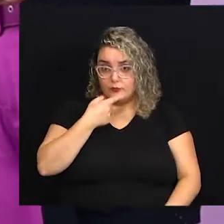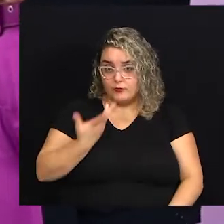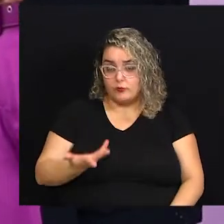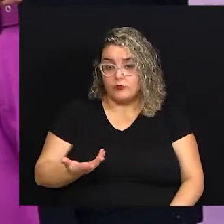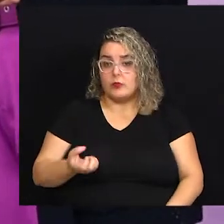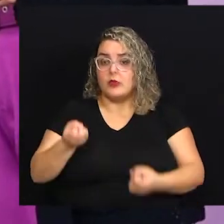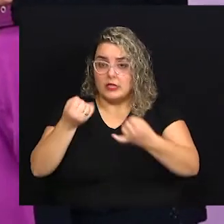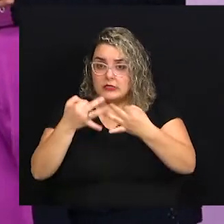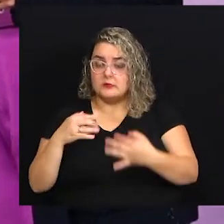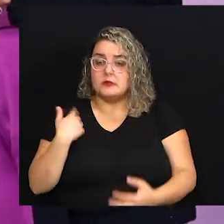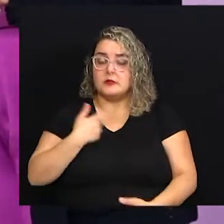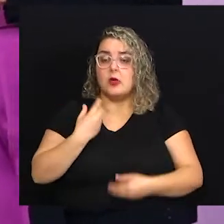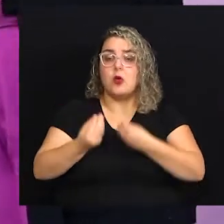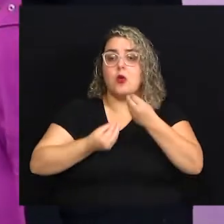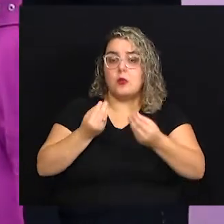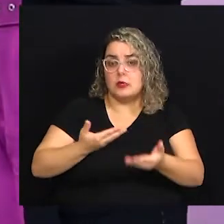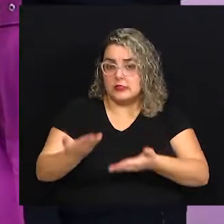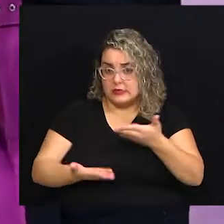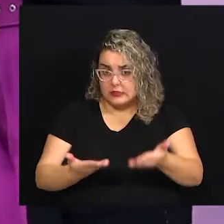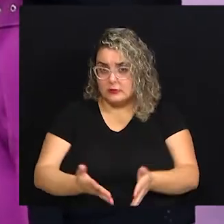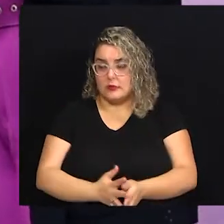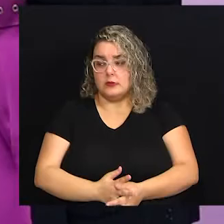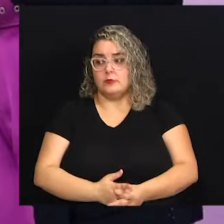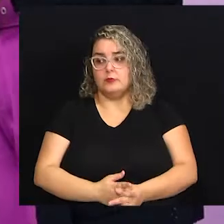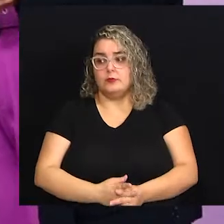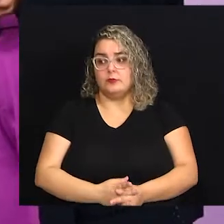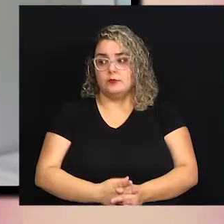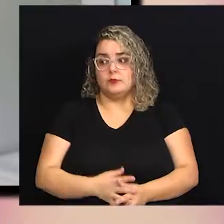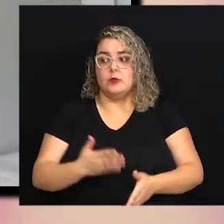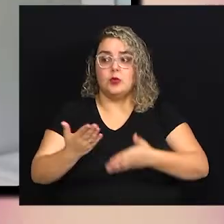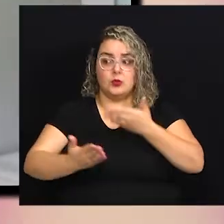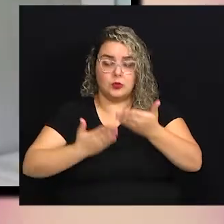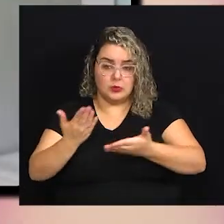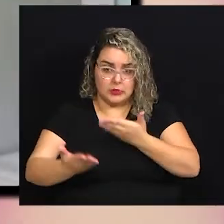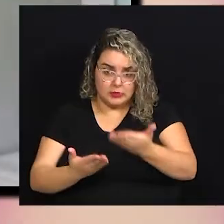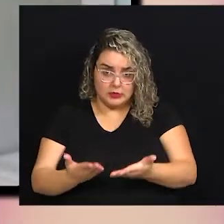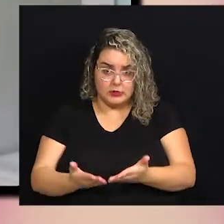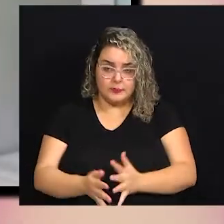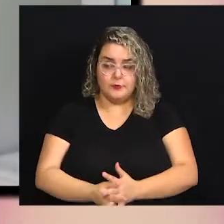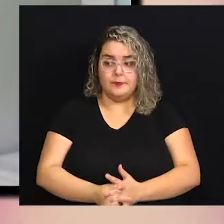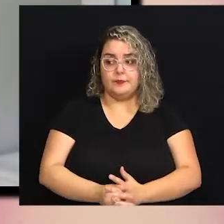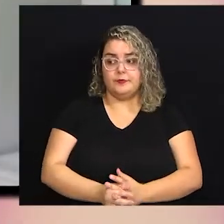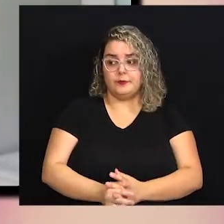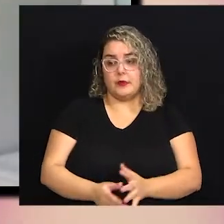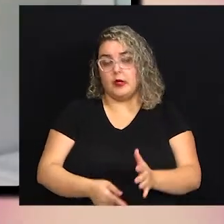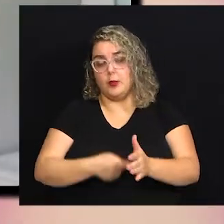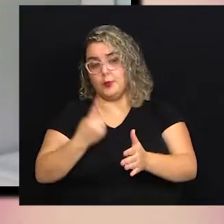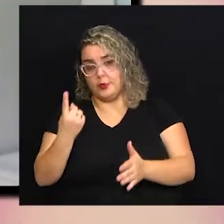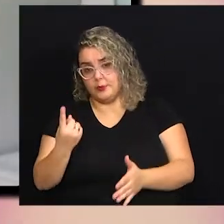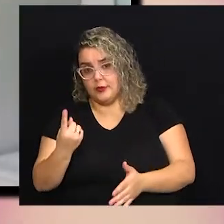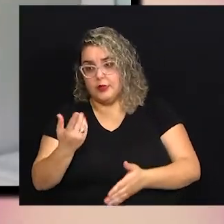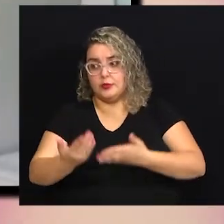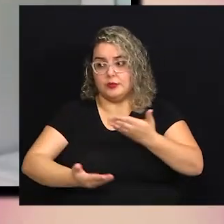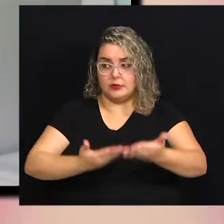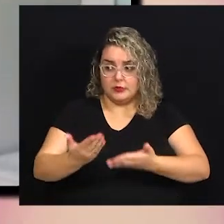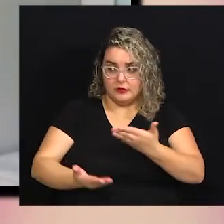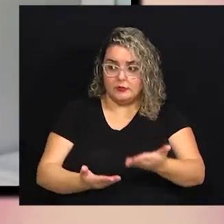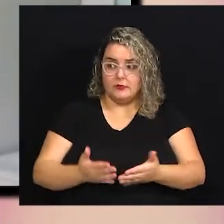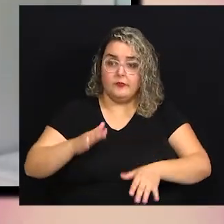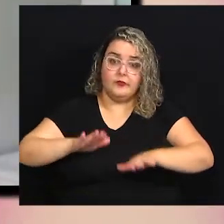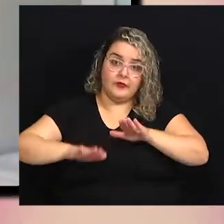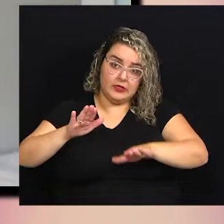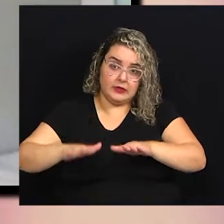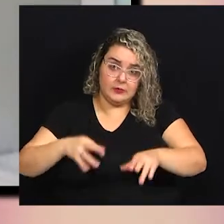hormônios, remédios com hormônios? Explica pra gente como que é. Então, o tratamento ainda, a primeira linha, né, no